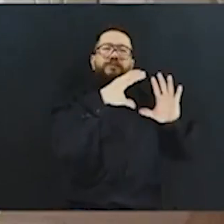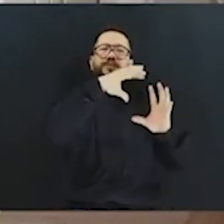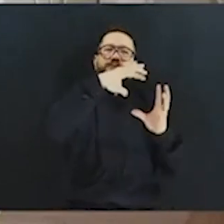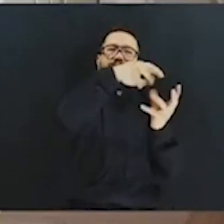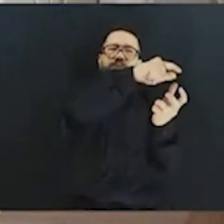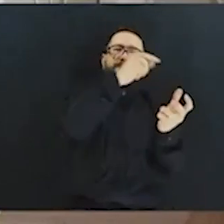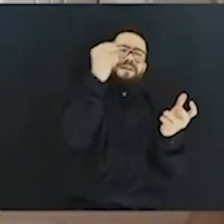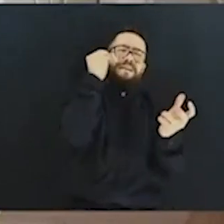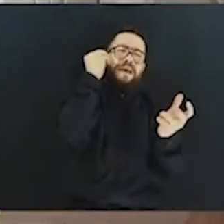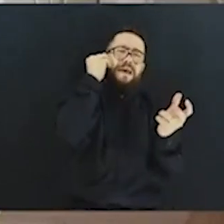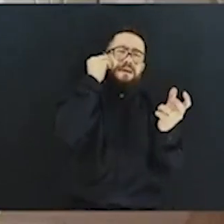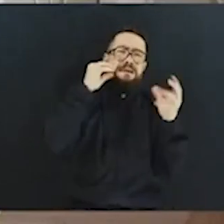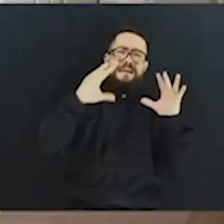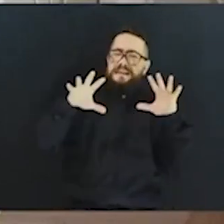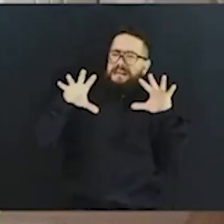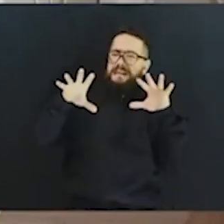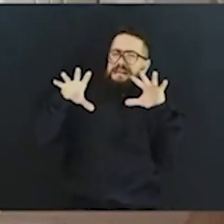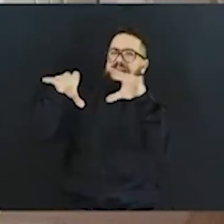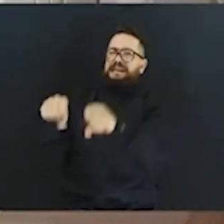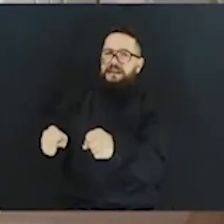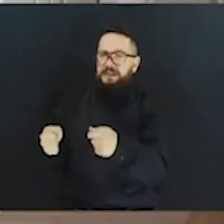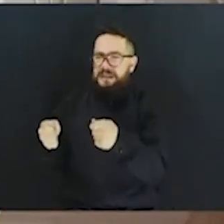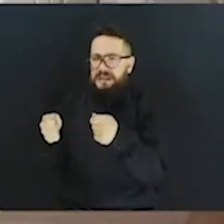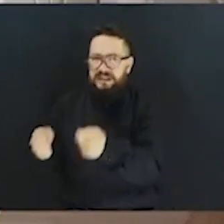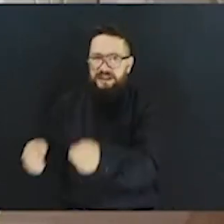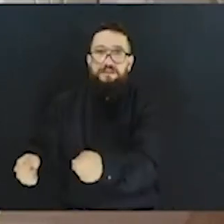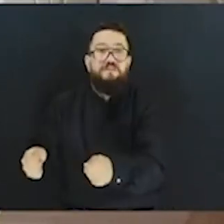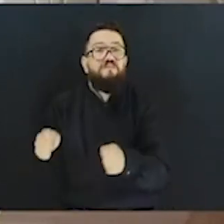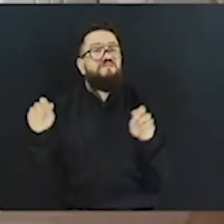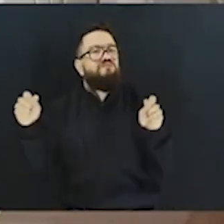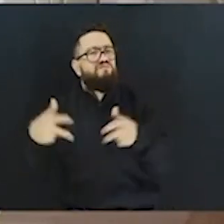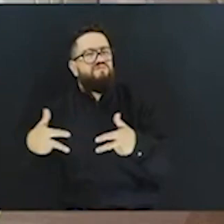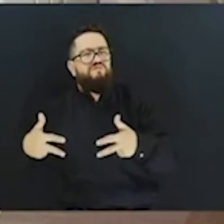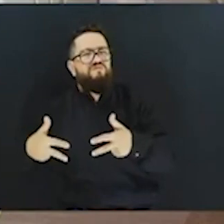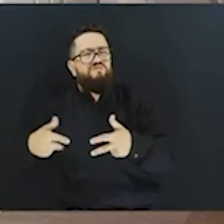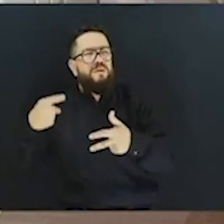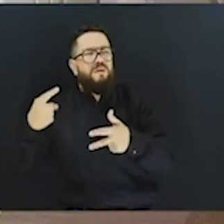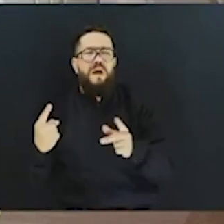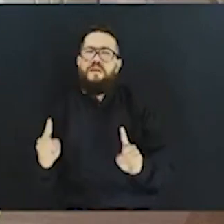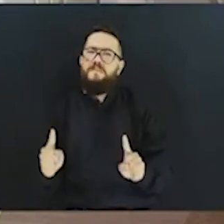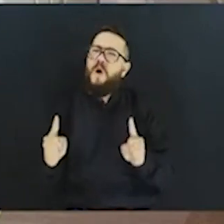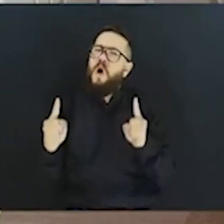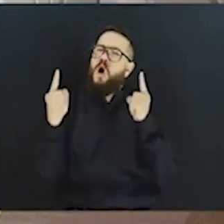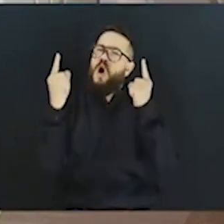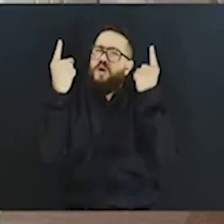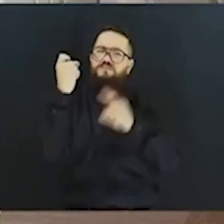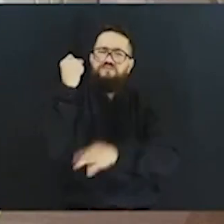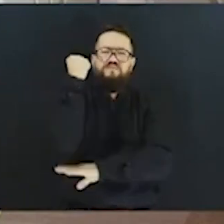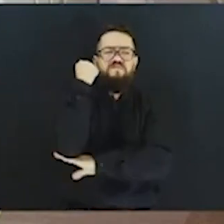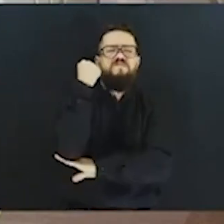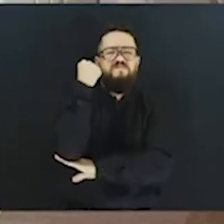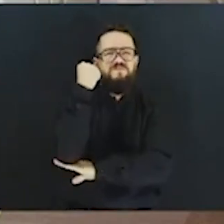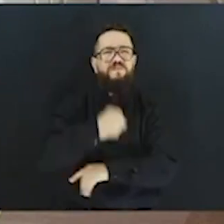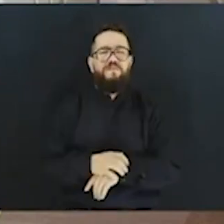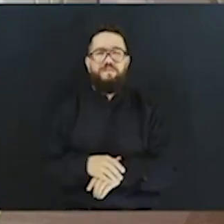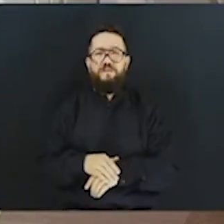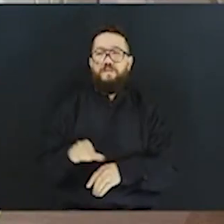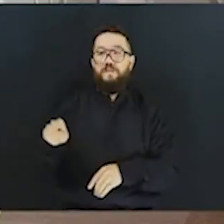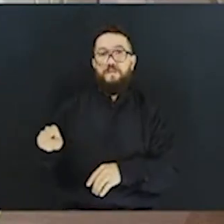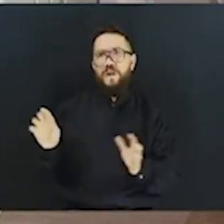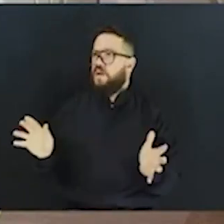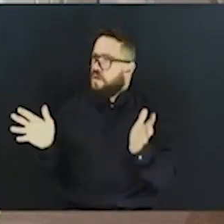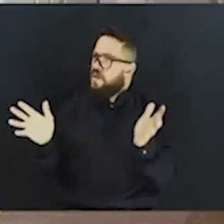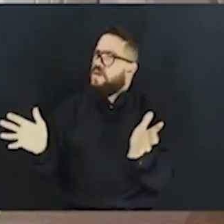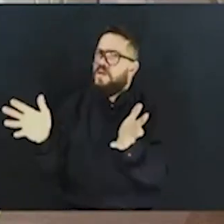hip-hop se mantém como um farol de esperança e resistência. Ele inspira artistas e ativistas a se levantarem contra